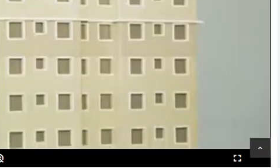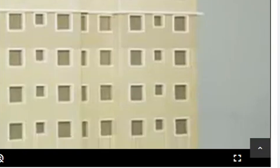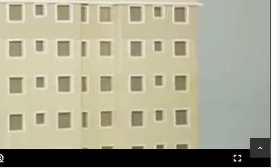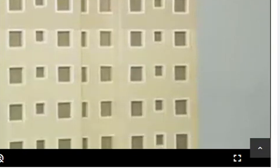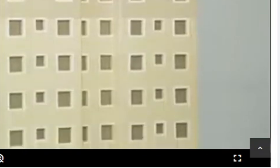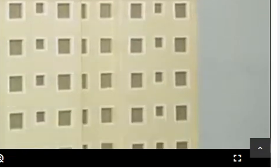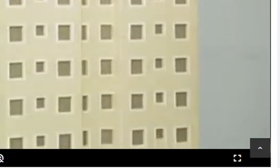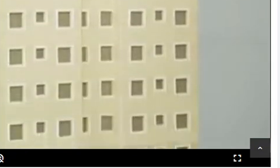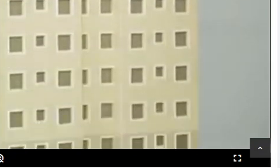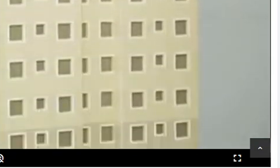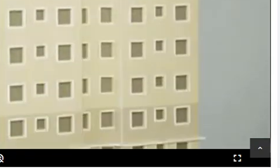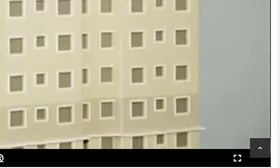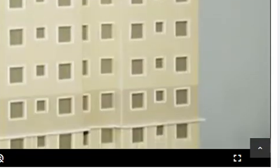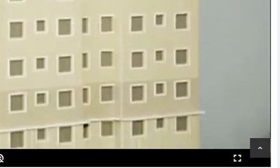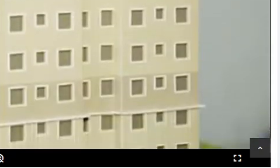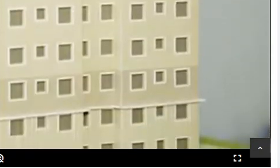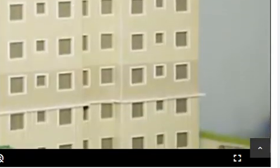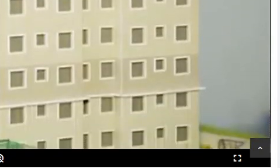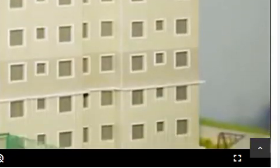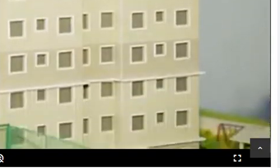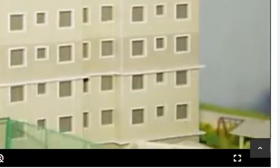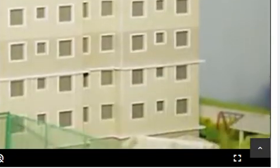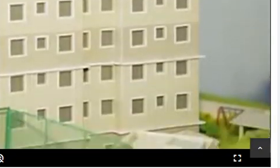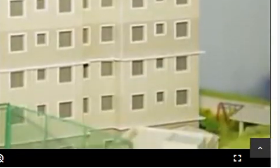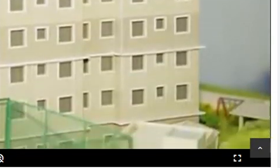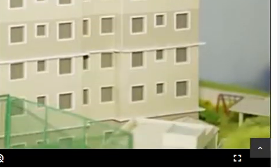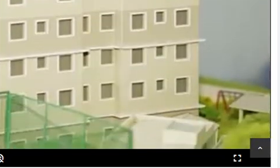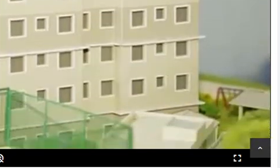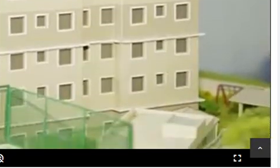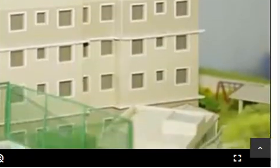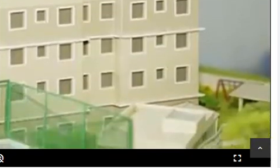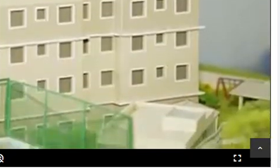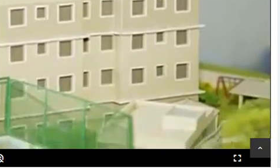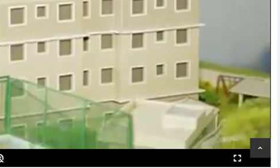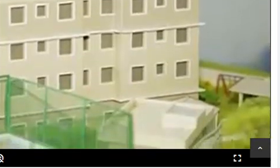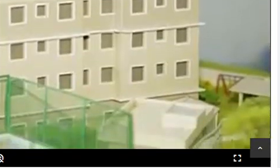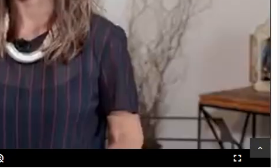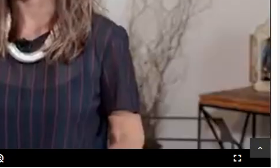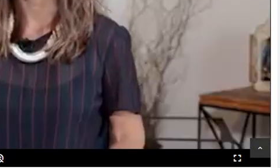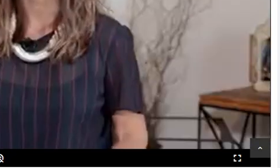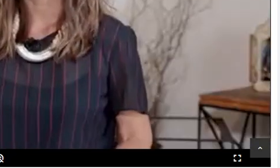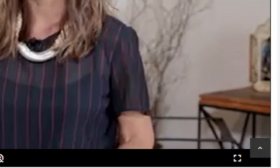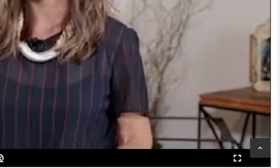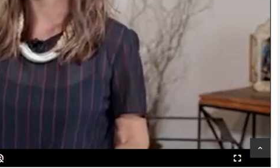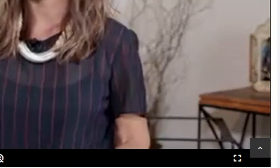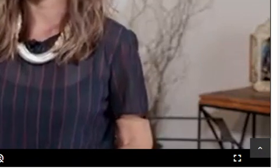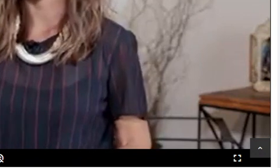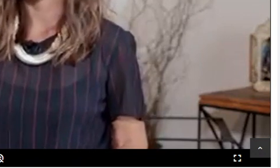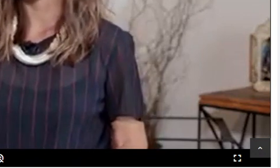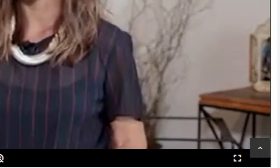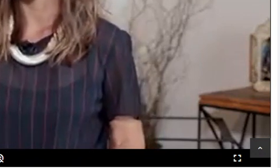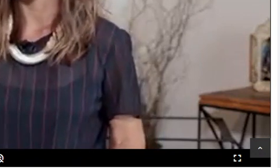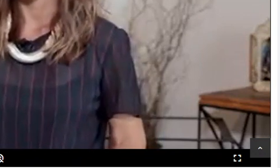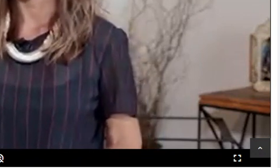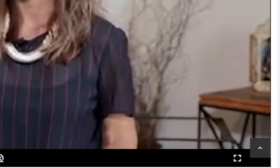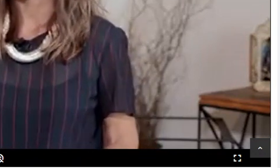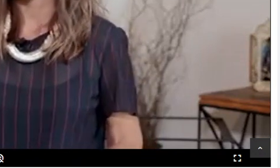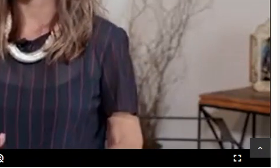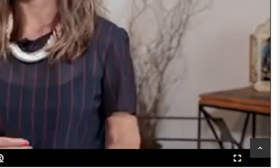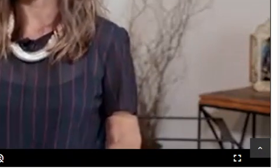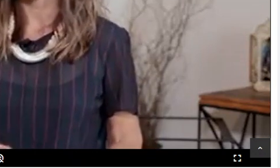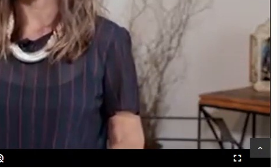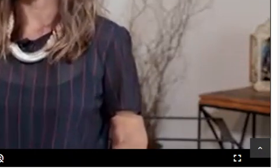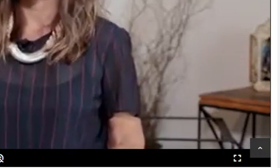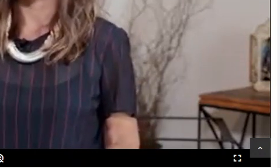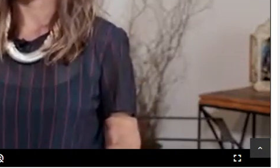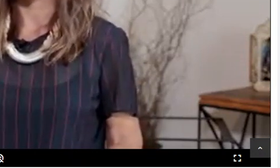Esse trabalho, contudo, requer uma série de etapas e começa pelo projeto de arquitetura. A partir do projeto de arquitetura, a gente